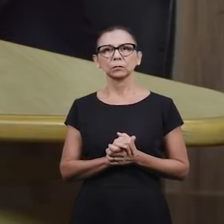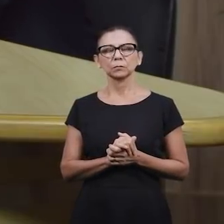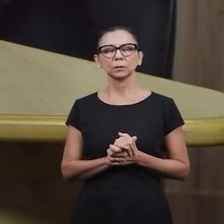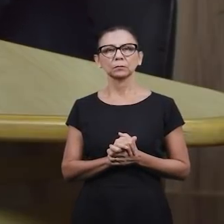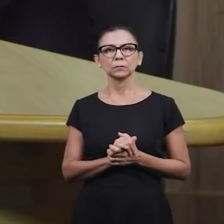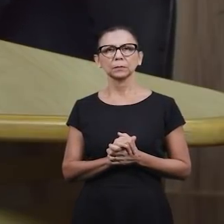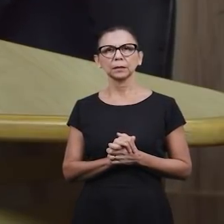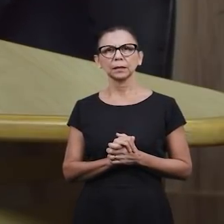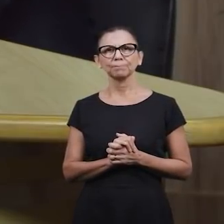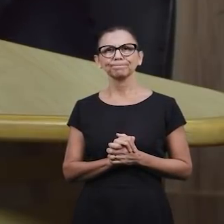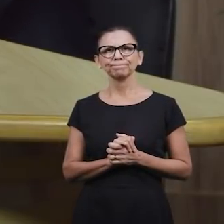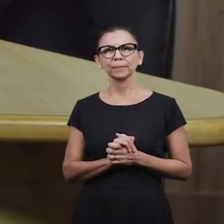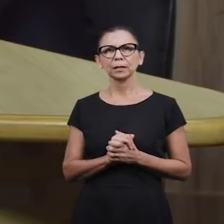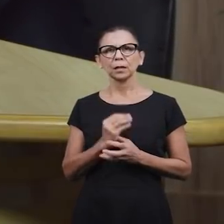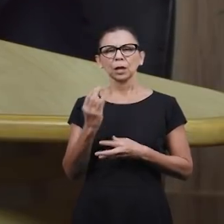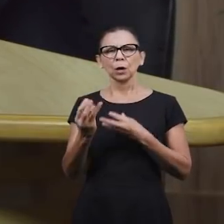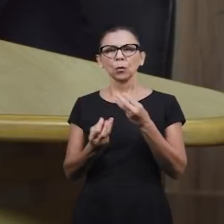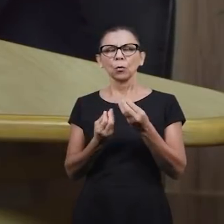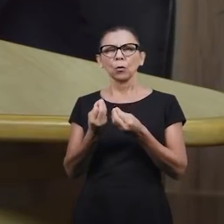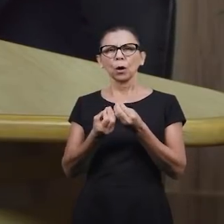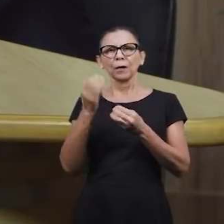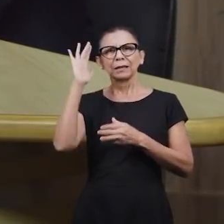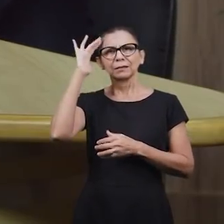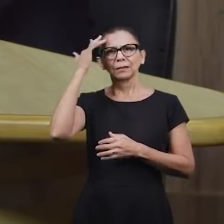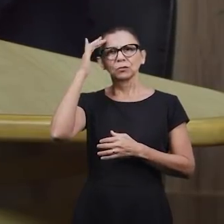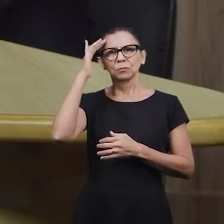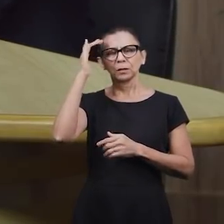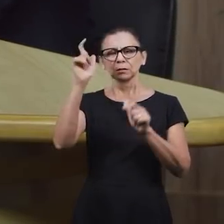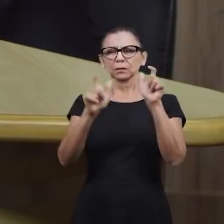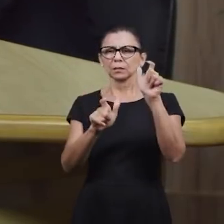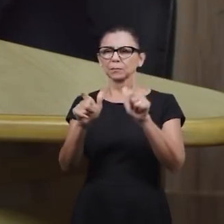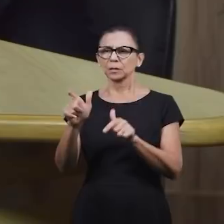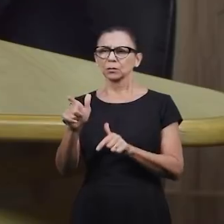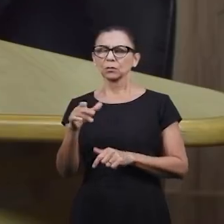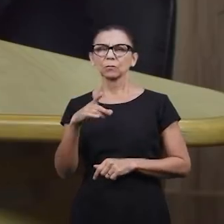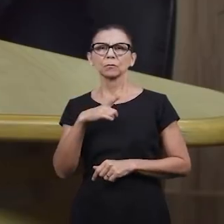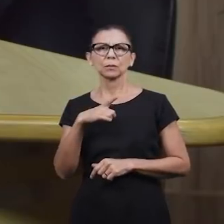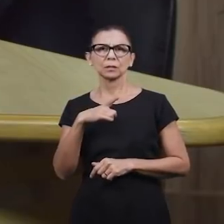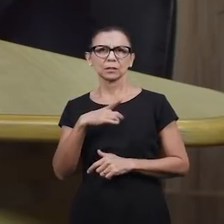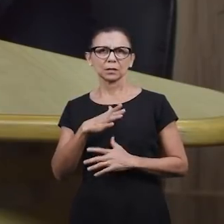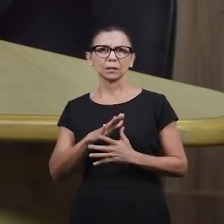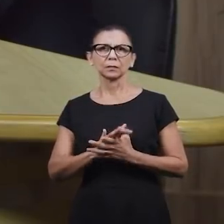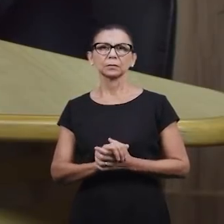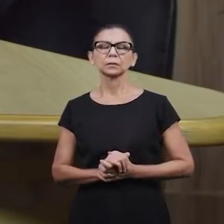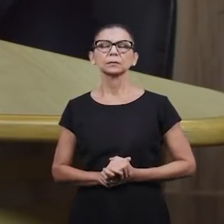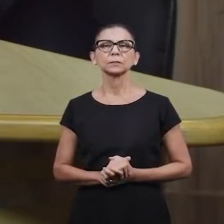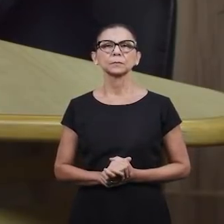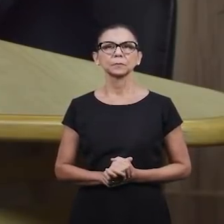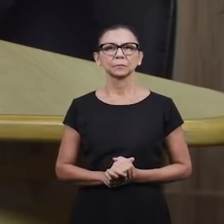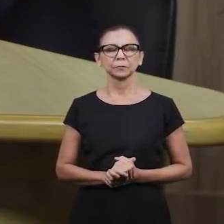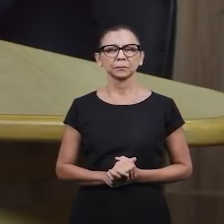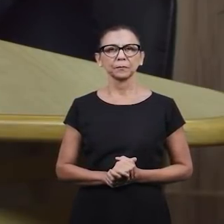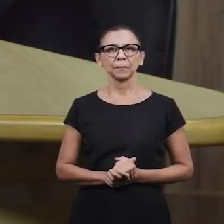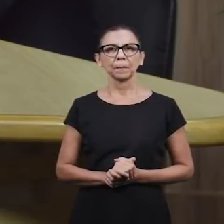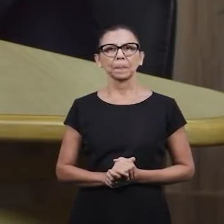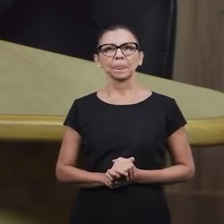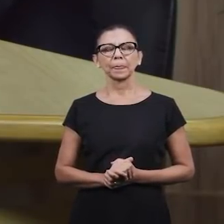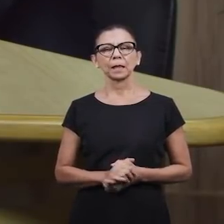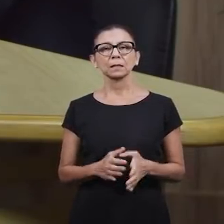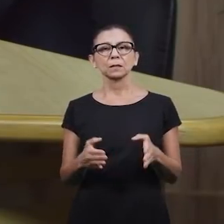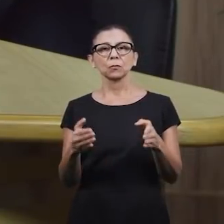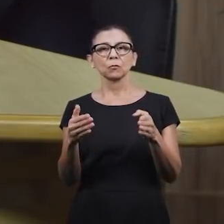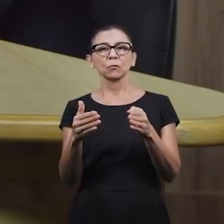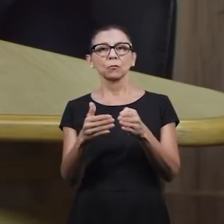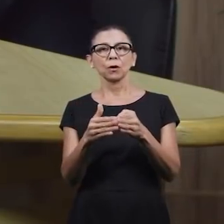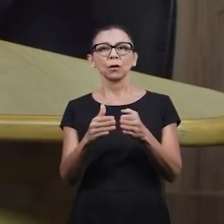ótica que as pessoas têm da Bíblia, né? Aliás, seria bom até pontuar aqui nesse primeiro